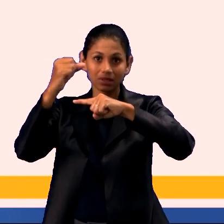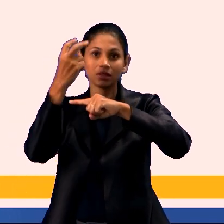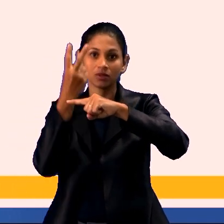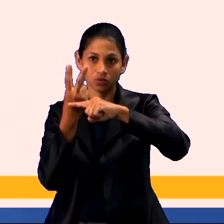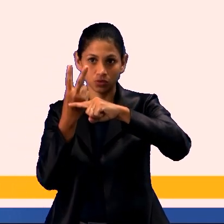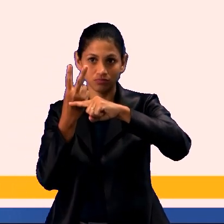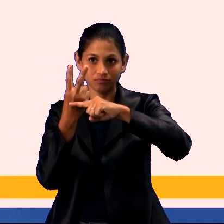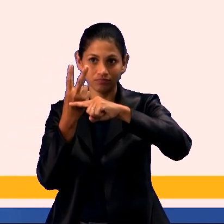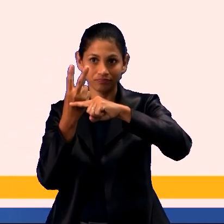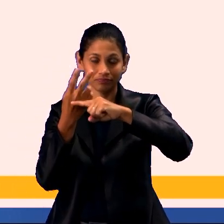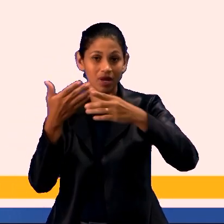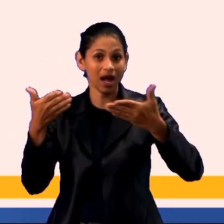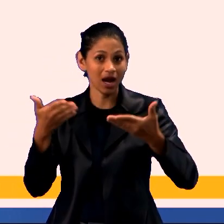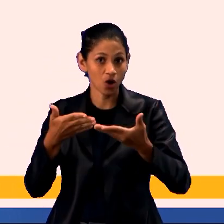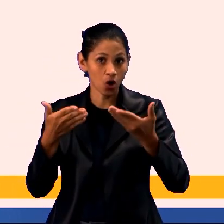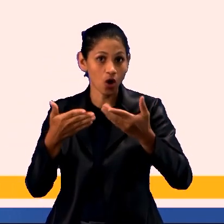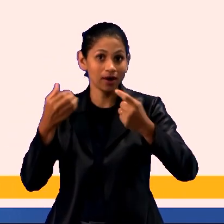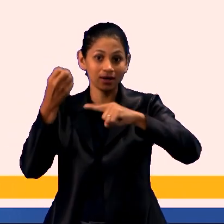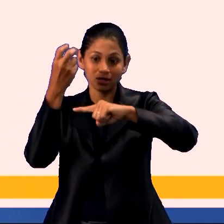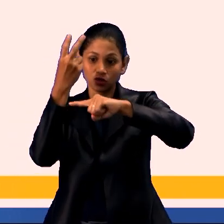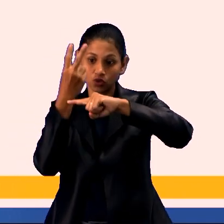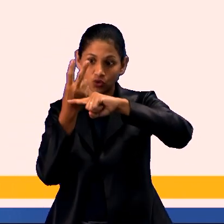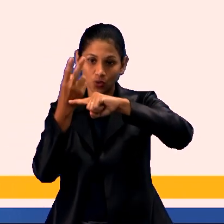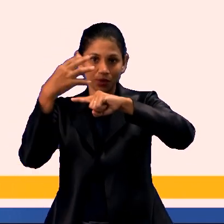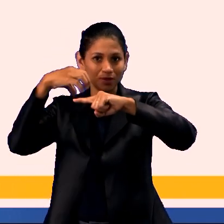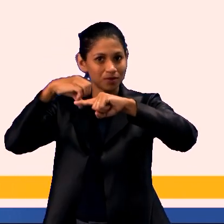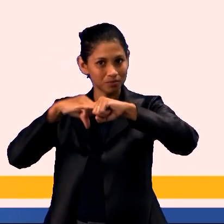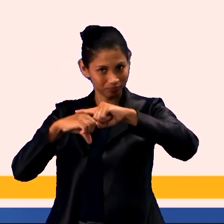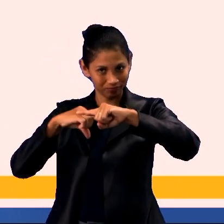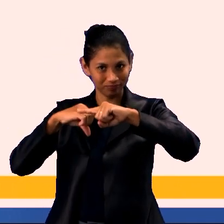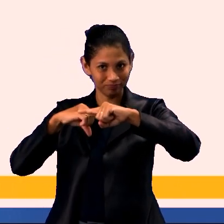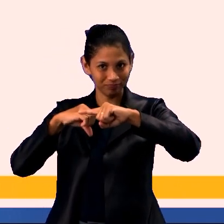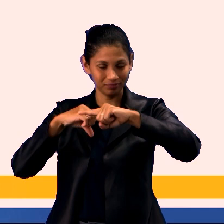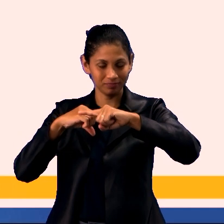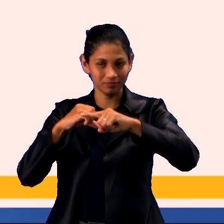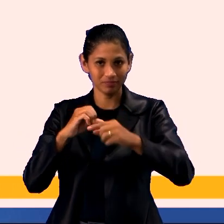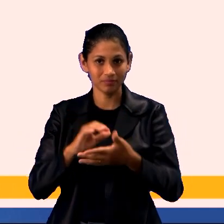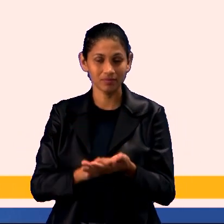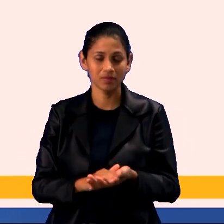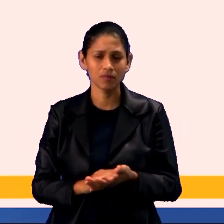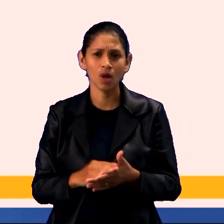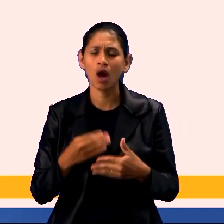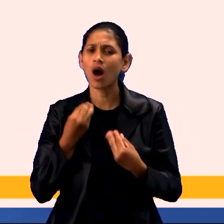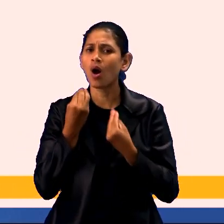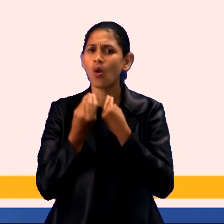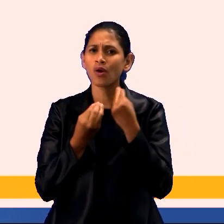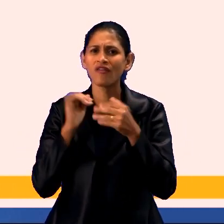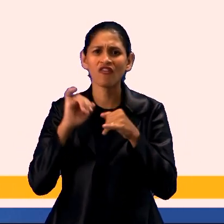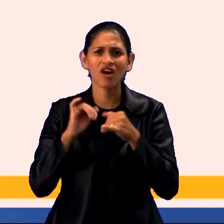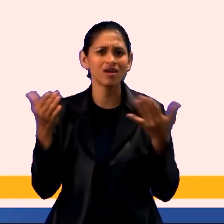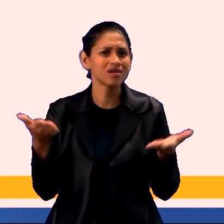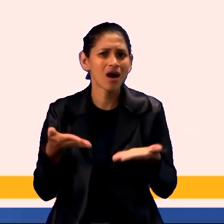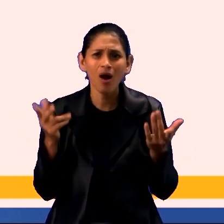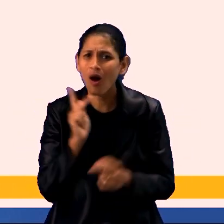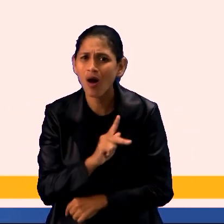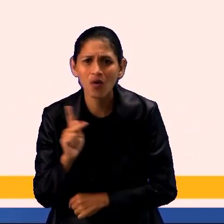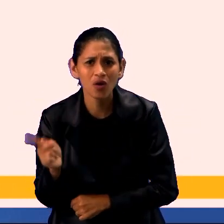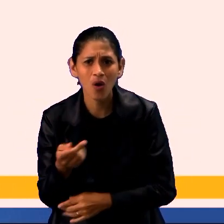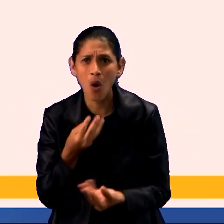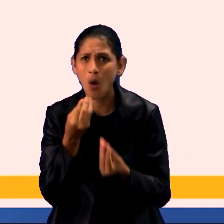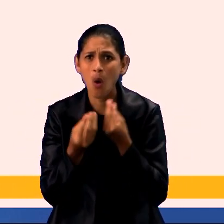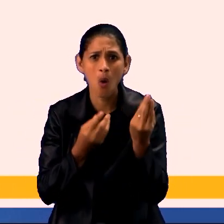era 9 sobre 2, agora é 2 sobre 9, ou seja, 2 nonos. E aí, o que a gente faz agora, professora? Como é que